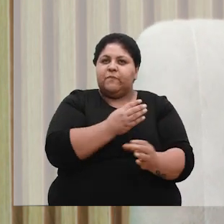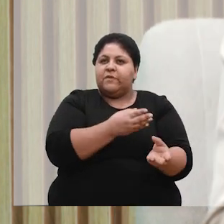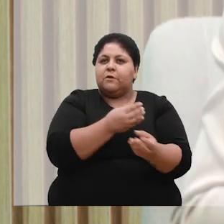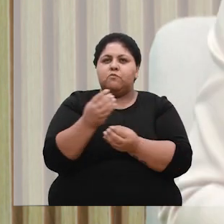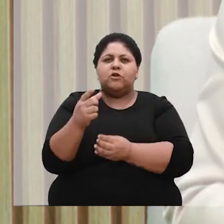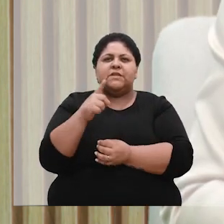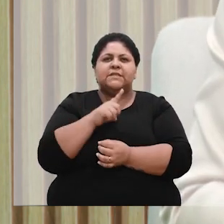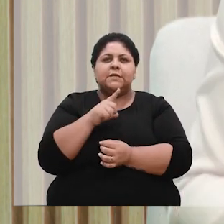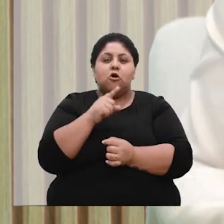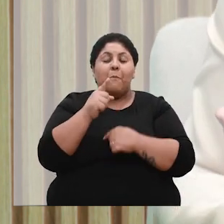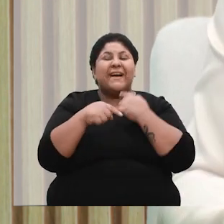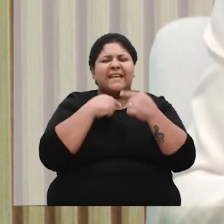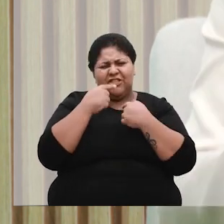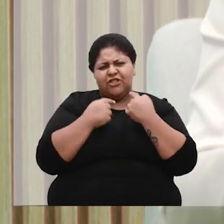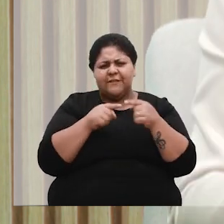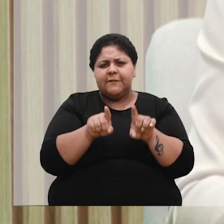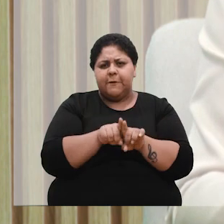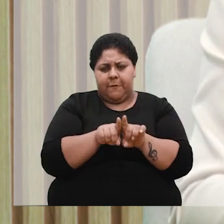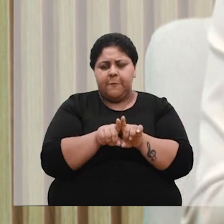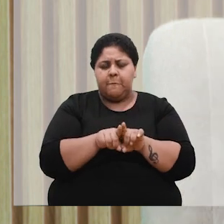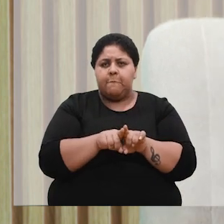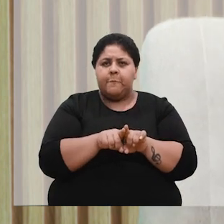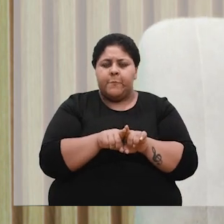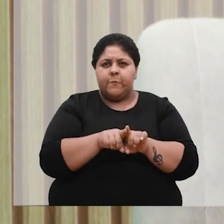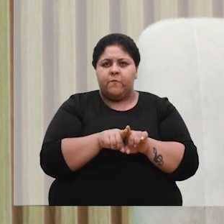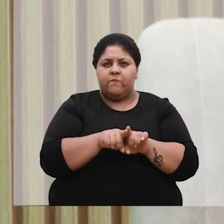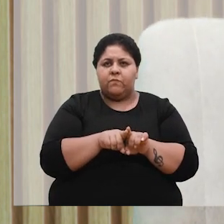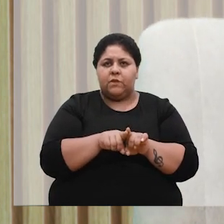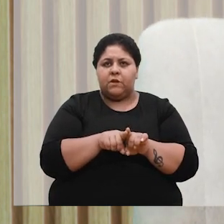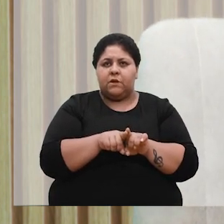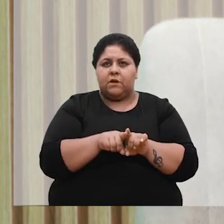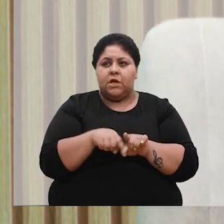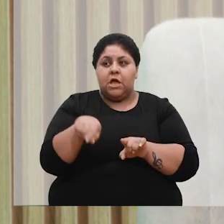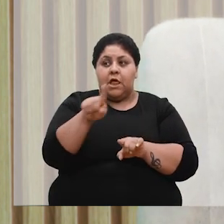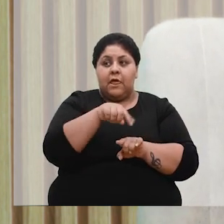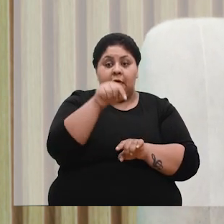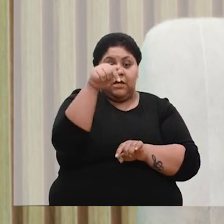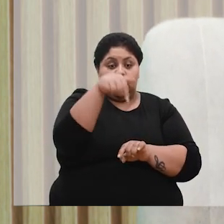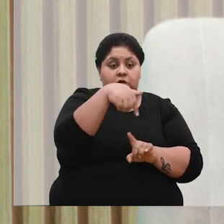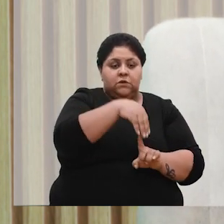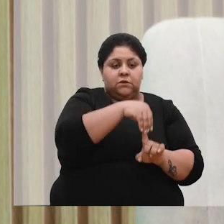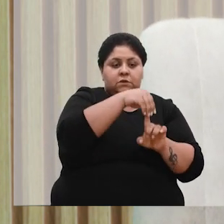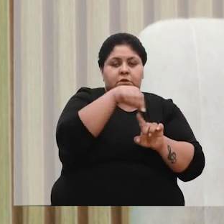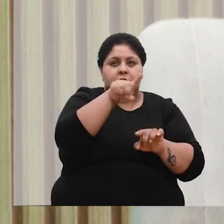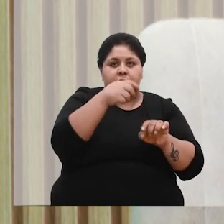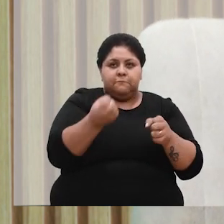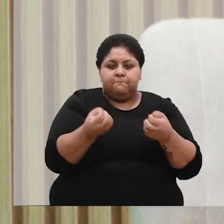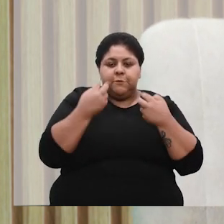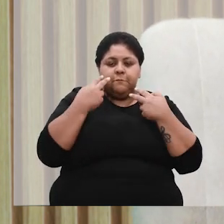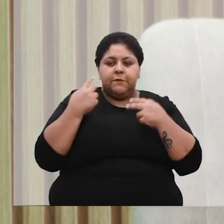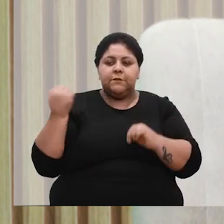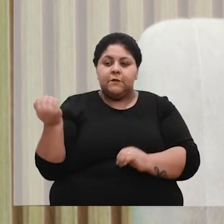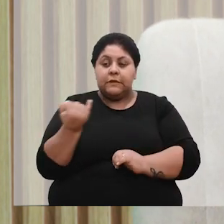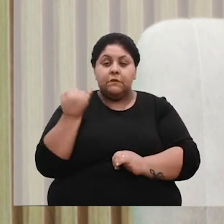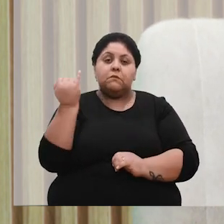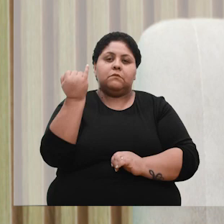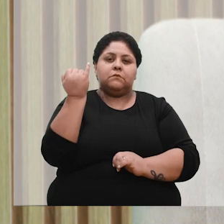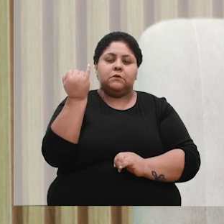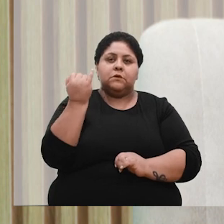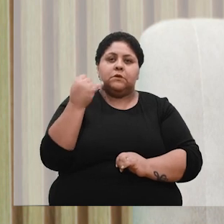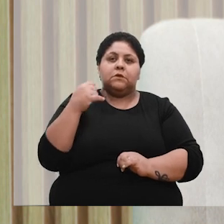E por muitas vezes há uma certa crítica em relação a isso. Quando a gente está aqui, principalmente, a gente percebe o